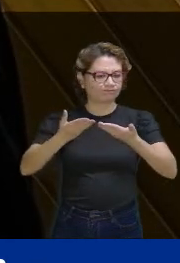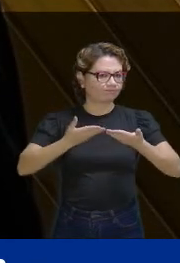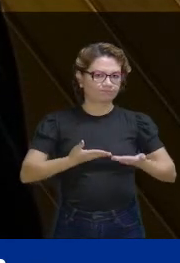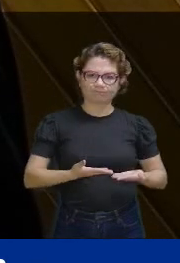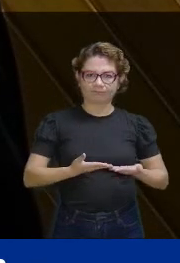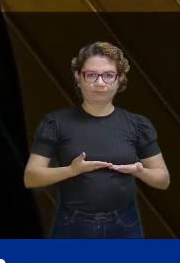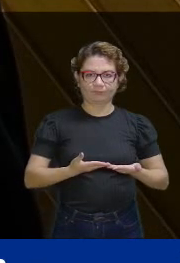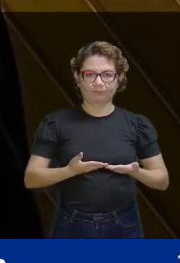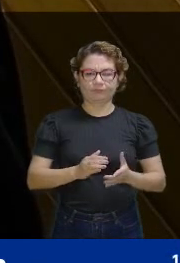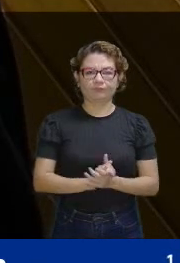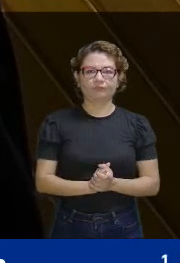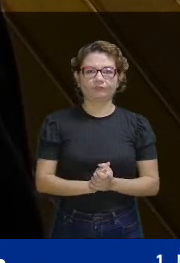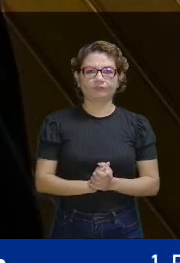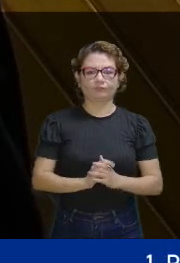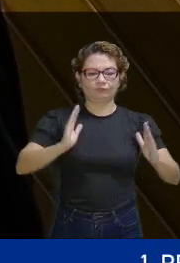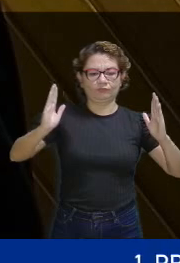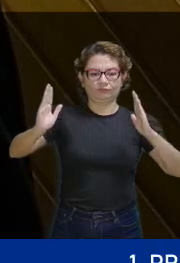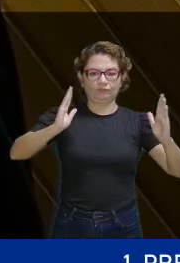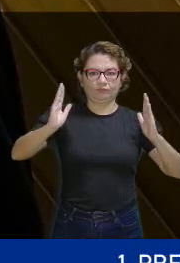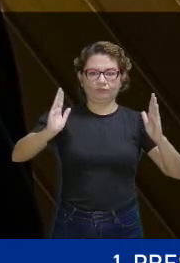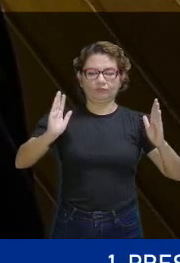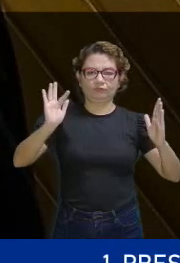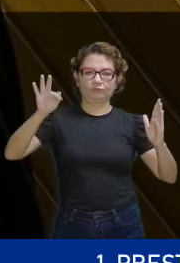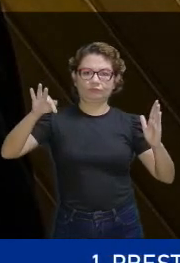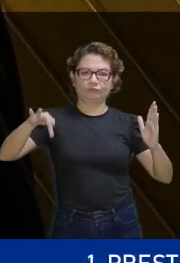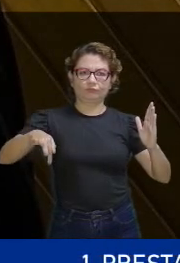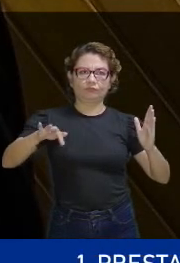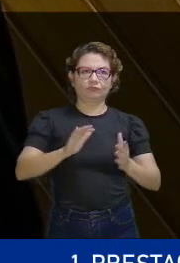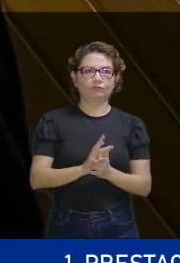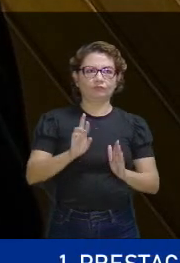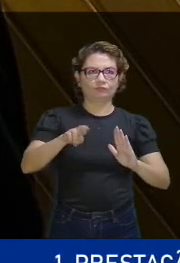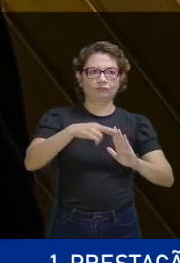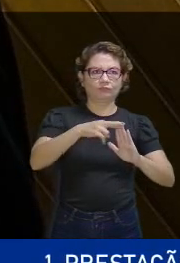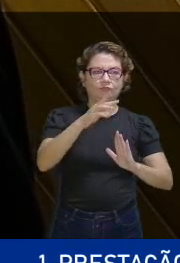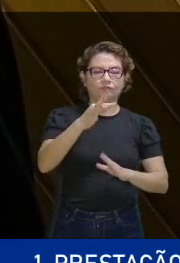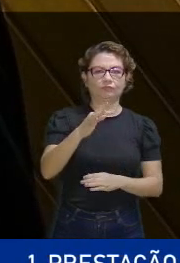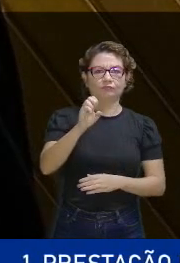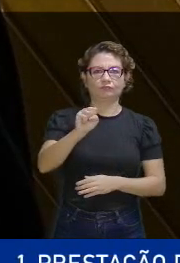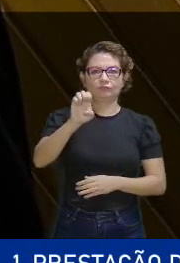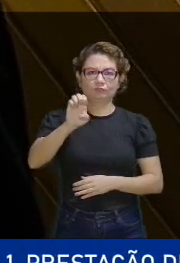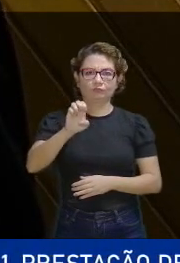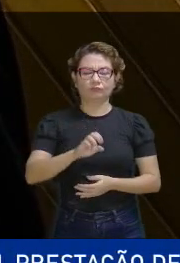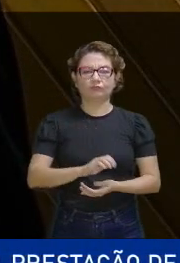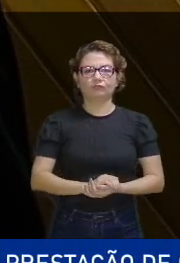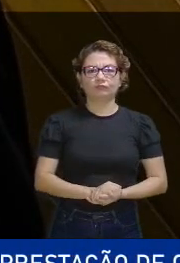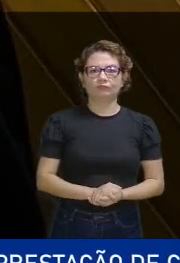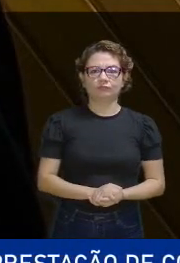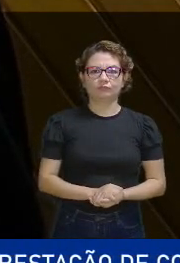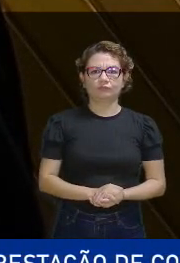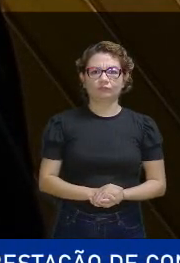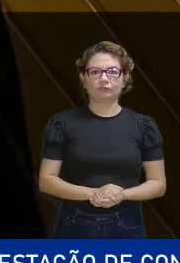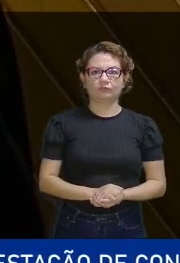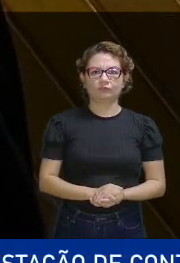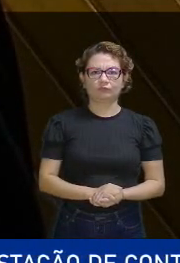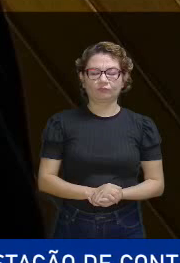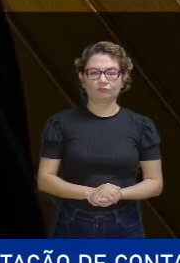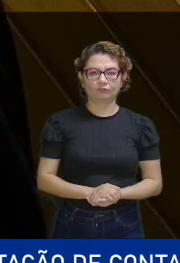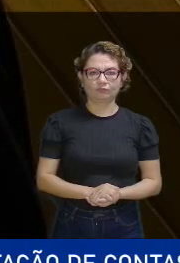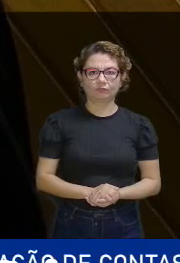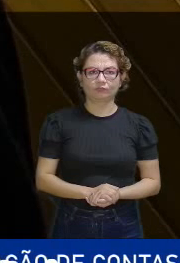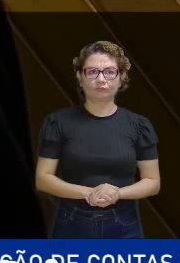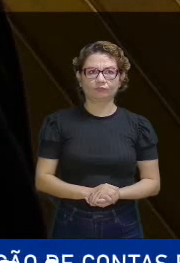mesmo após o esgotamento dos prazos fixados na resolução TSE número 23.607 de